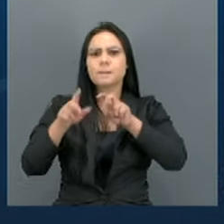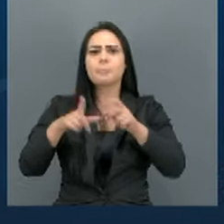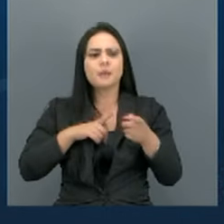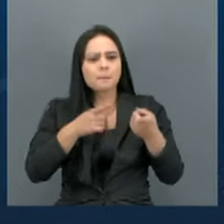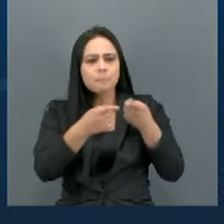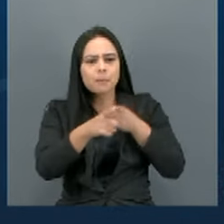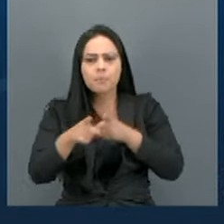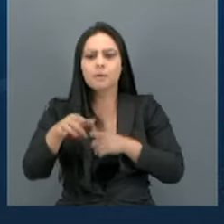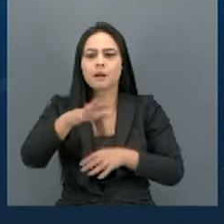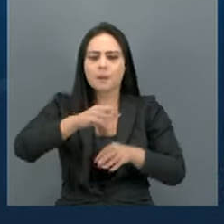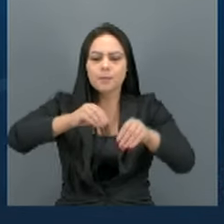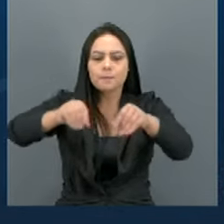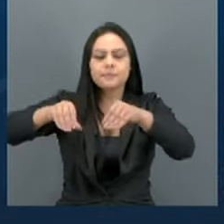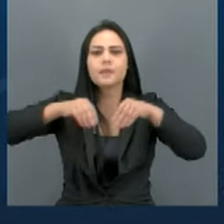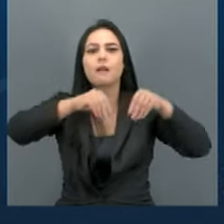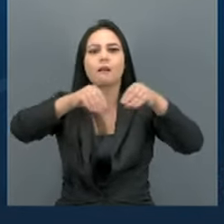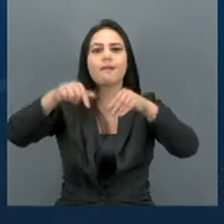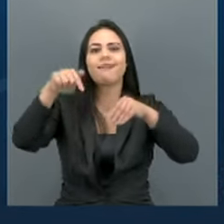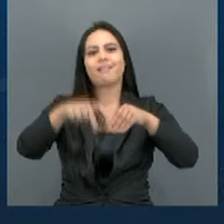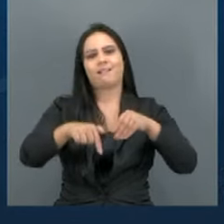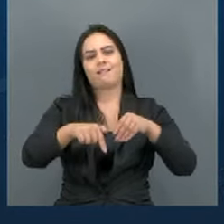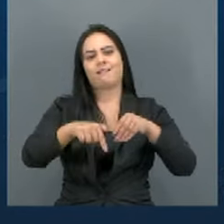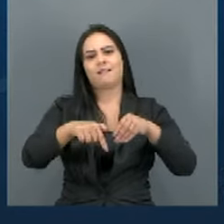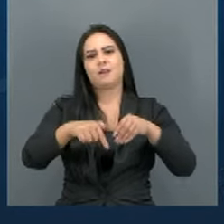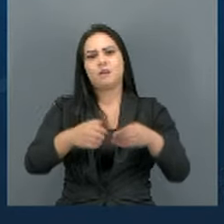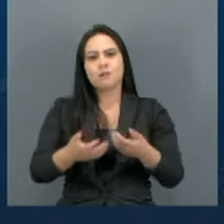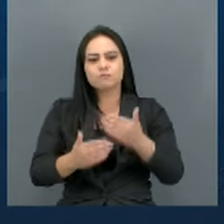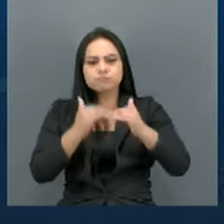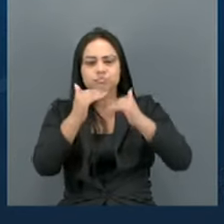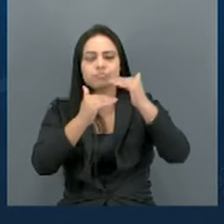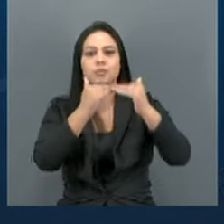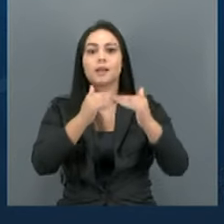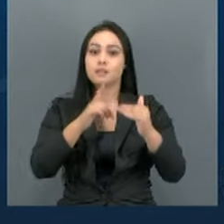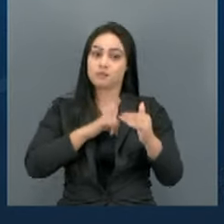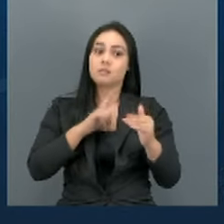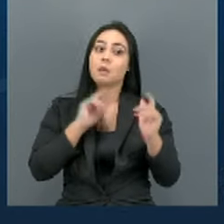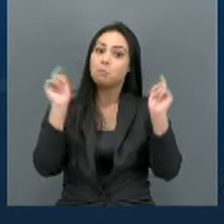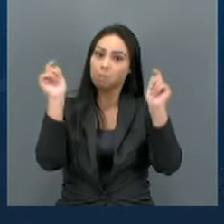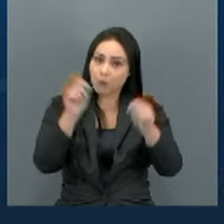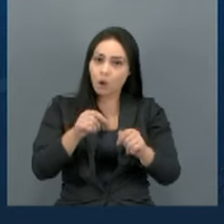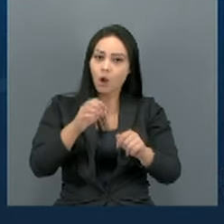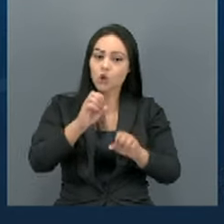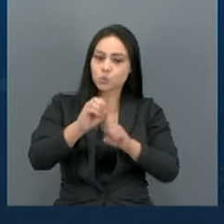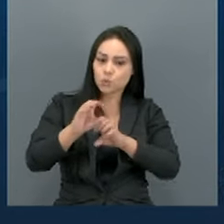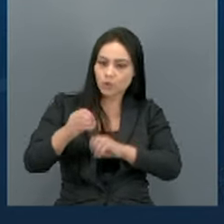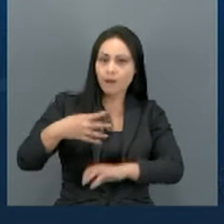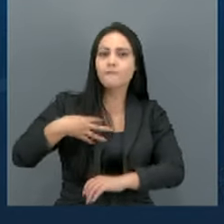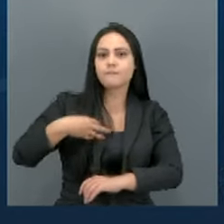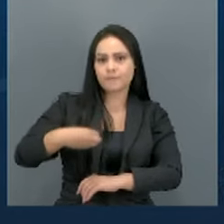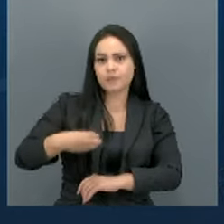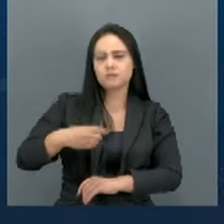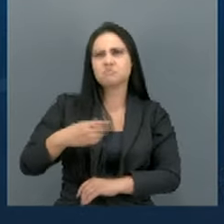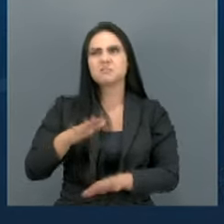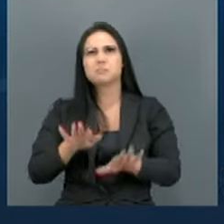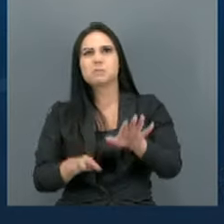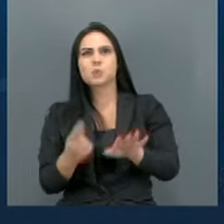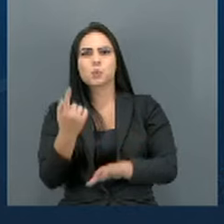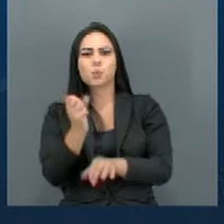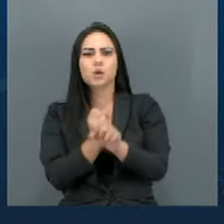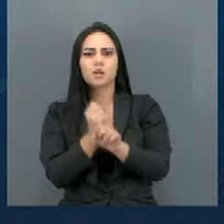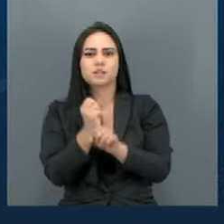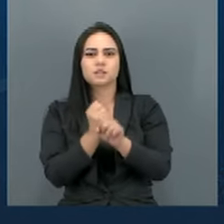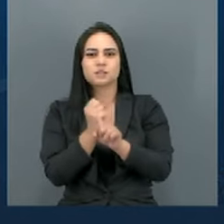chão e ter condições de educar bem os seus filhos. Eu estou há cerca de um ano com